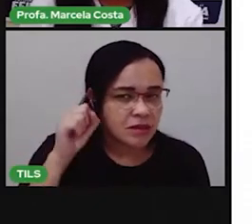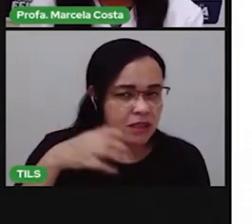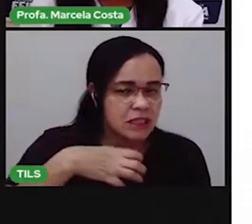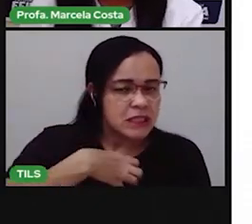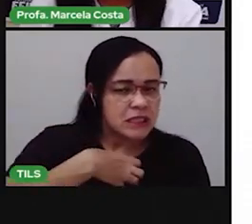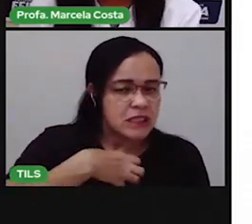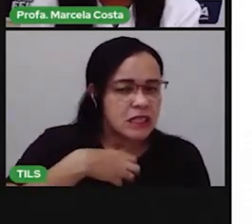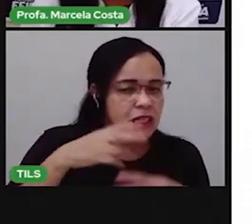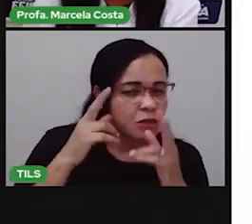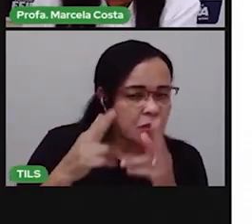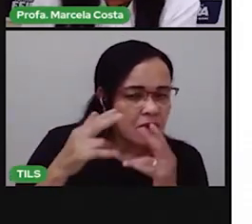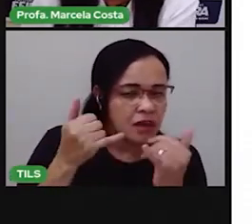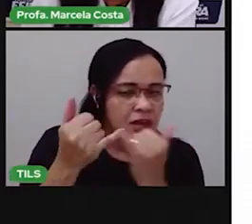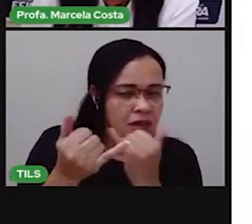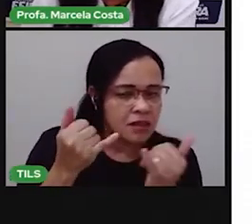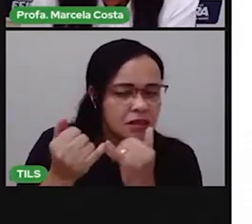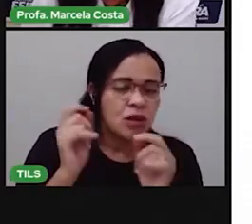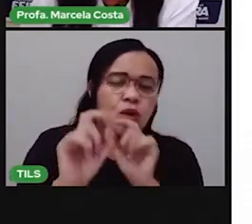fogo.